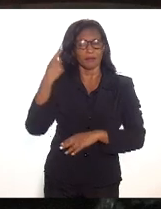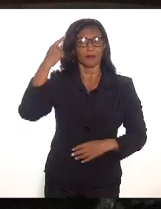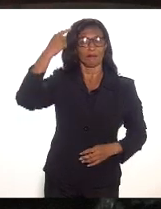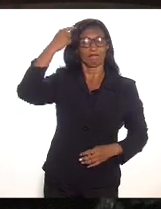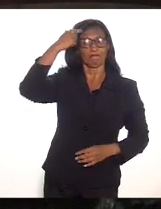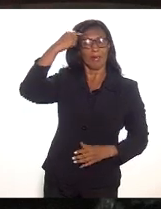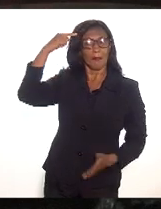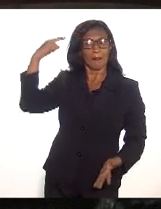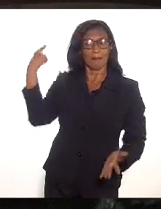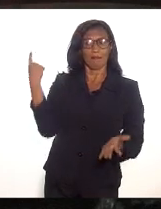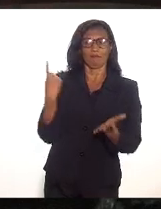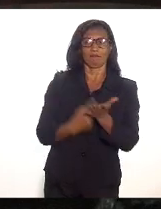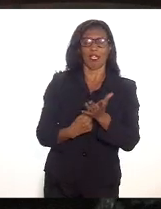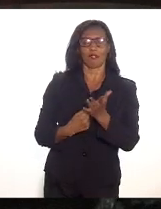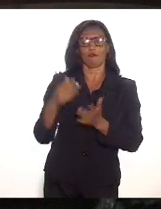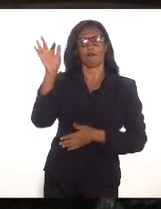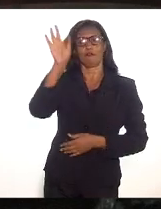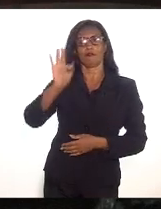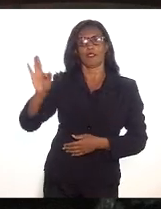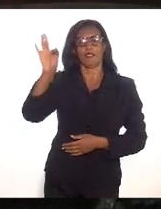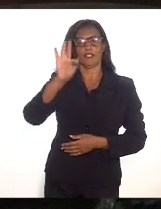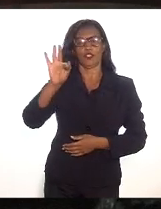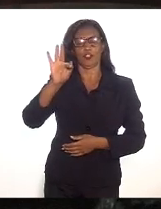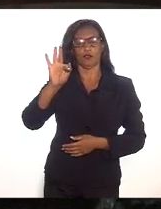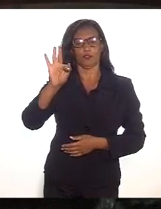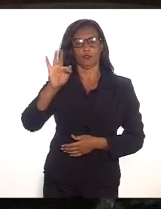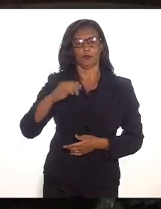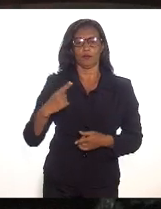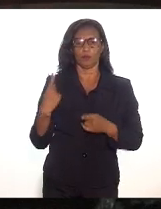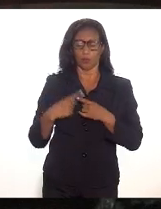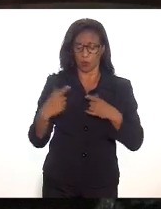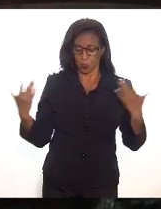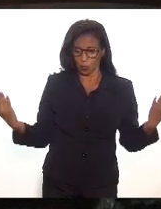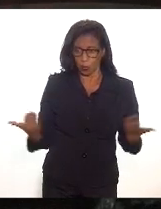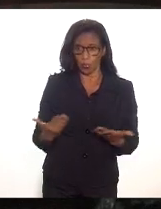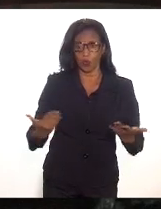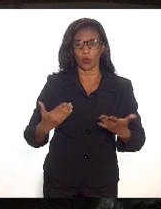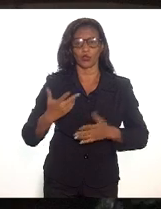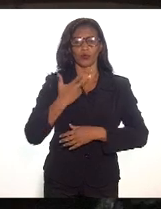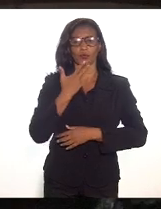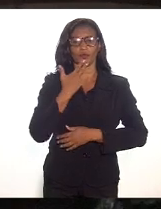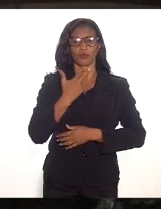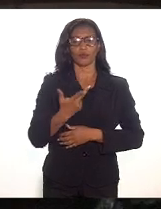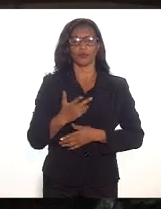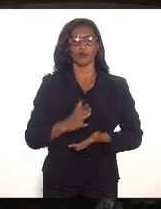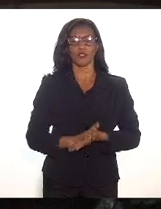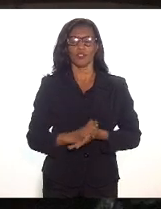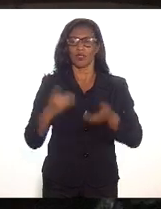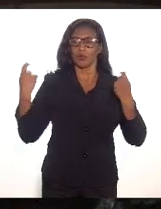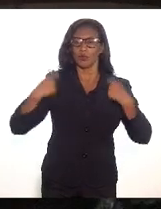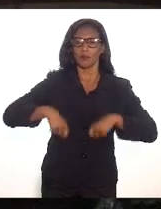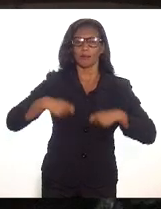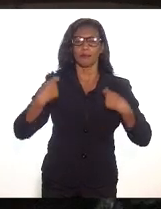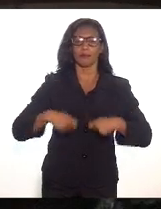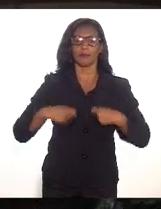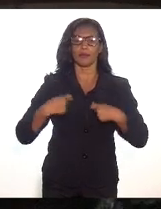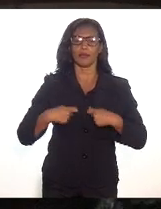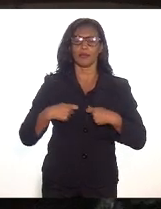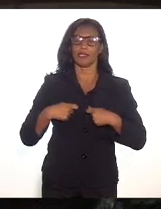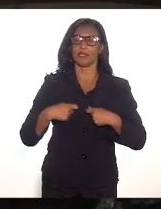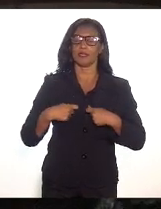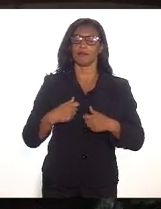o pacto federativo que nos forma, porque hoje a gente fala de uma necessária, né, aqueles que